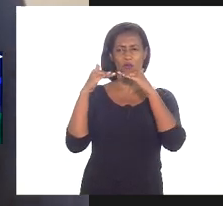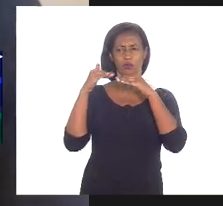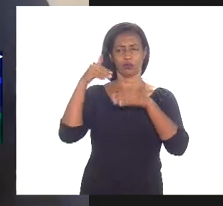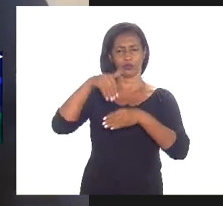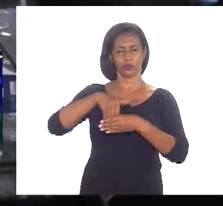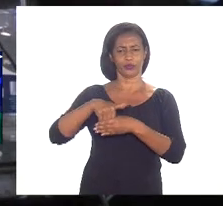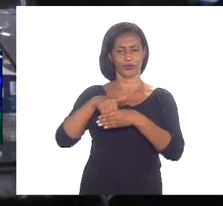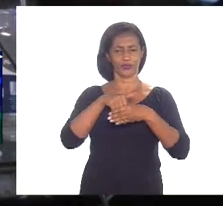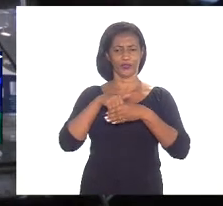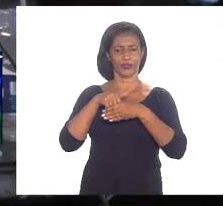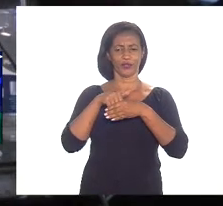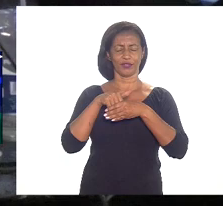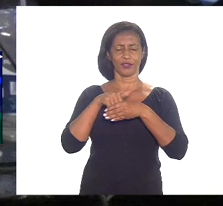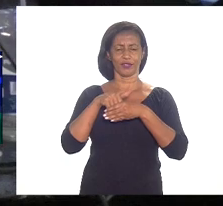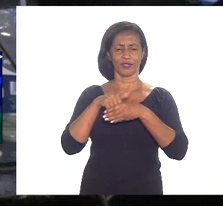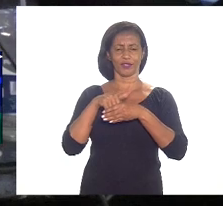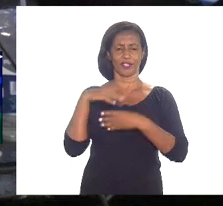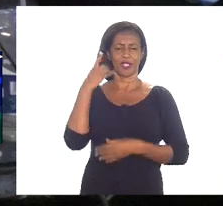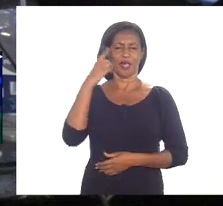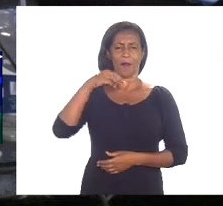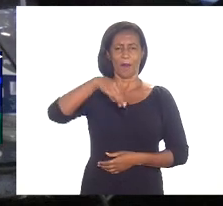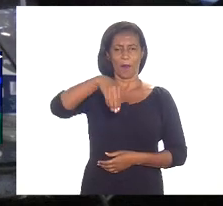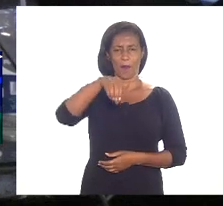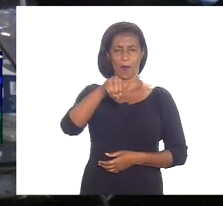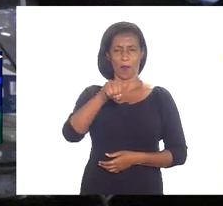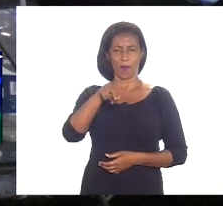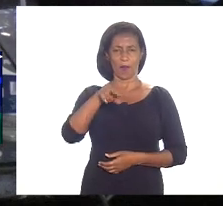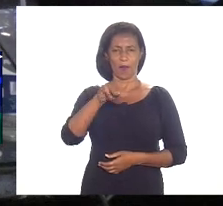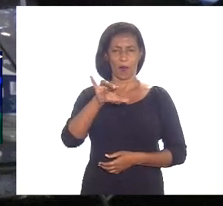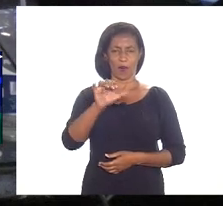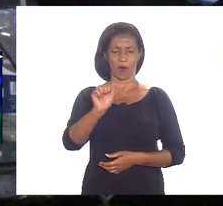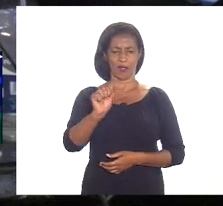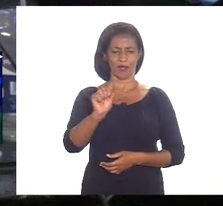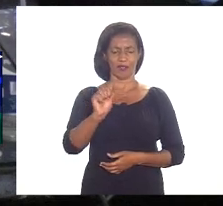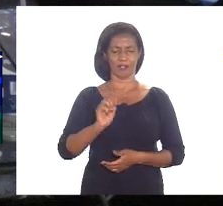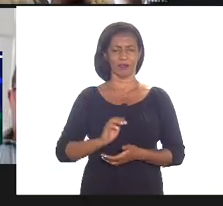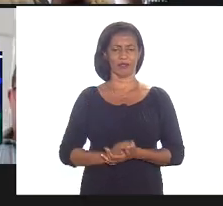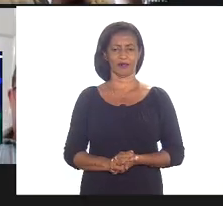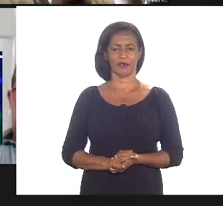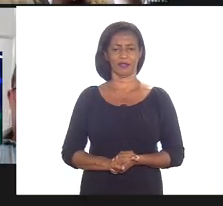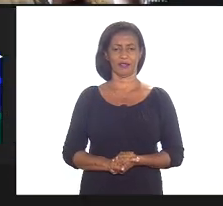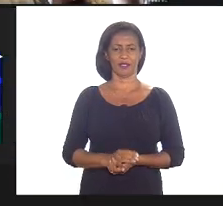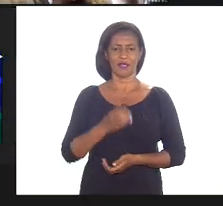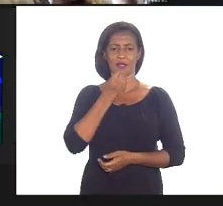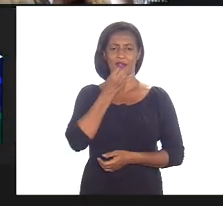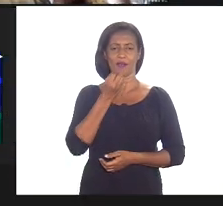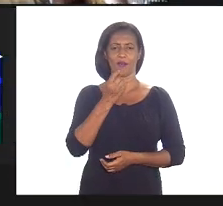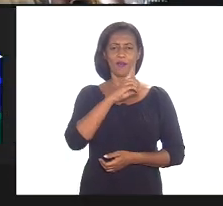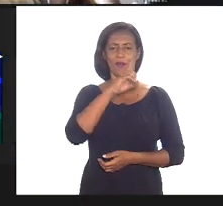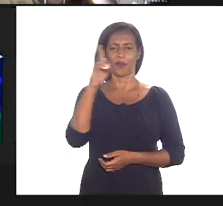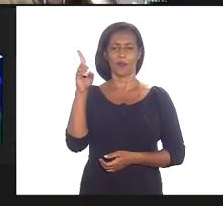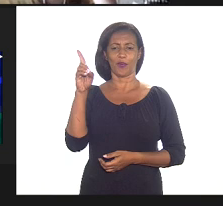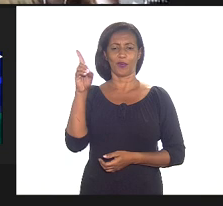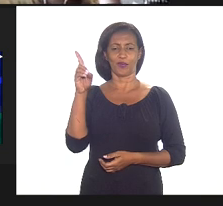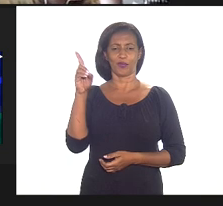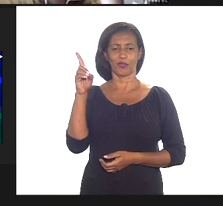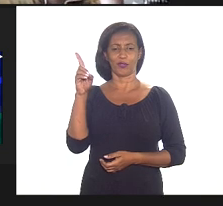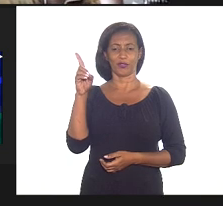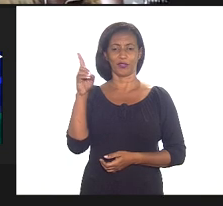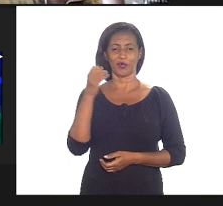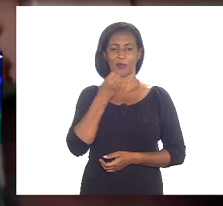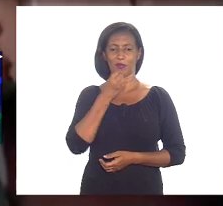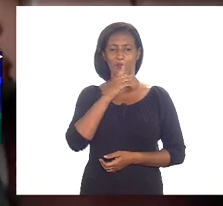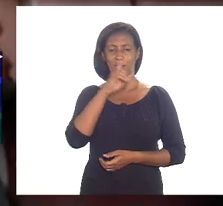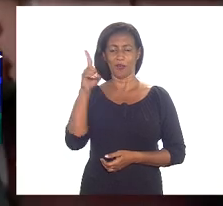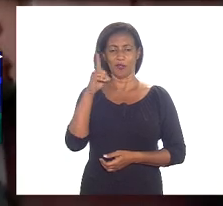favorável Deputado da Mônica Francisco Oi bom dia presidenta Boa tarde na verdade